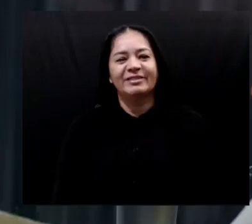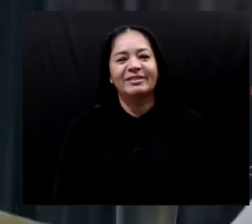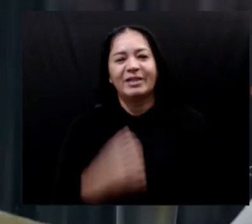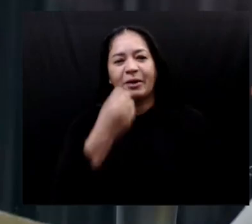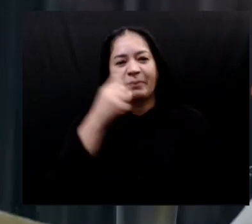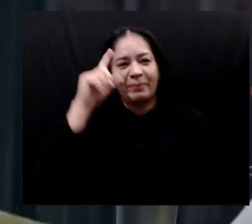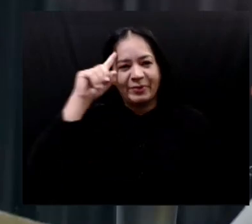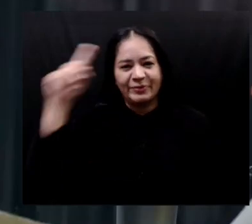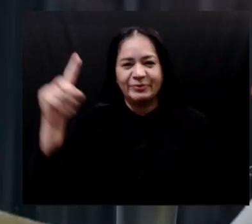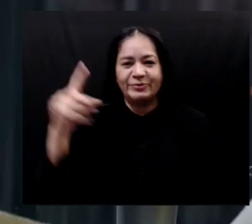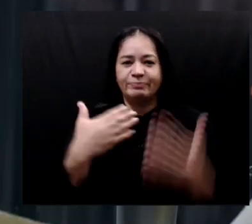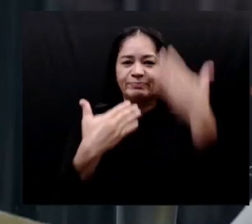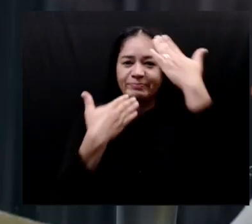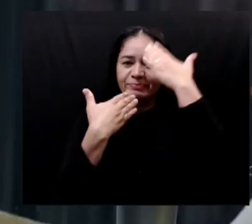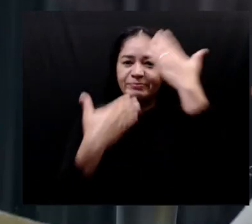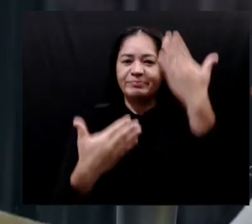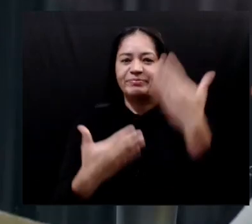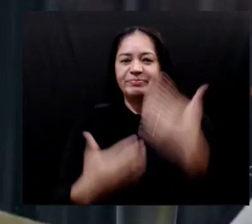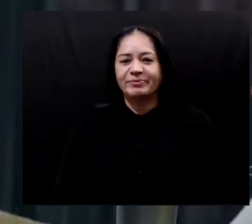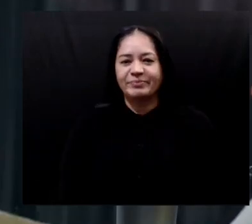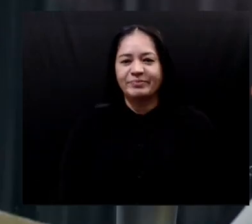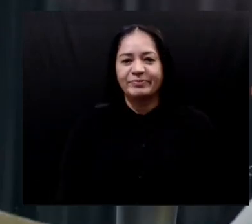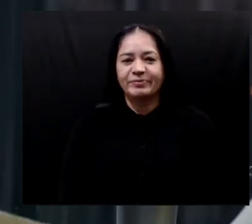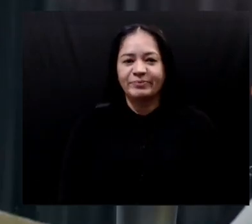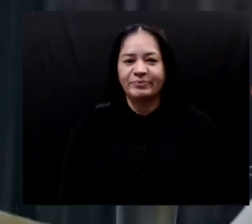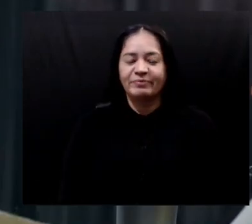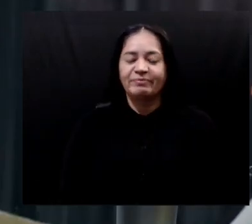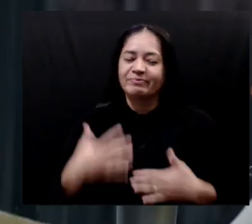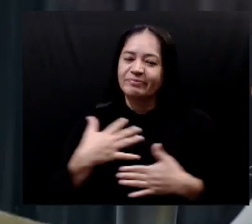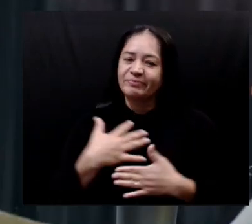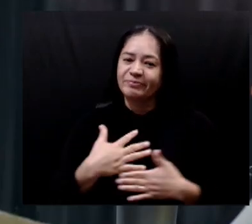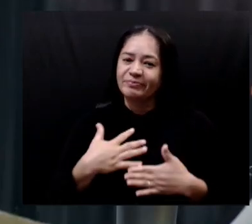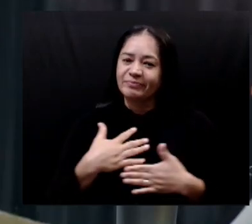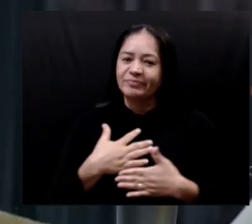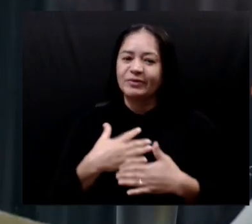obrigada. É uma satisfação enorme estar aqui